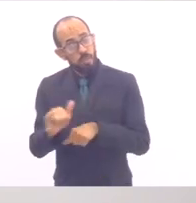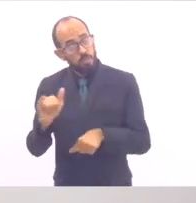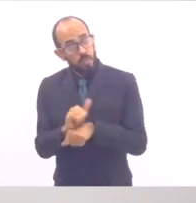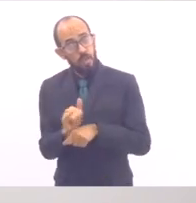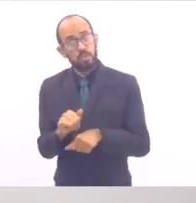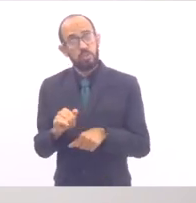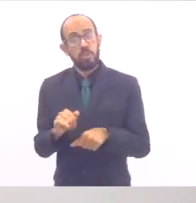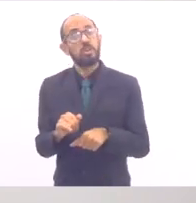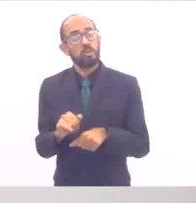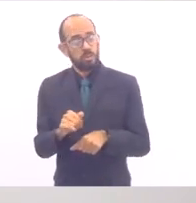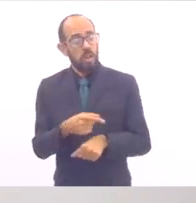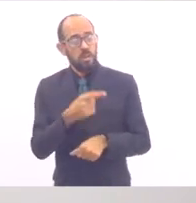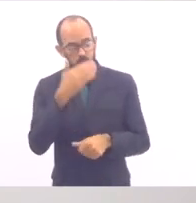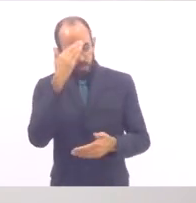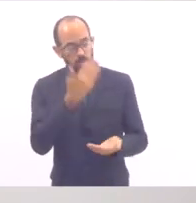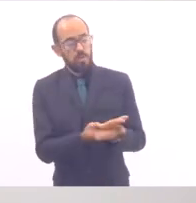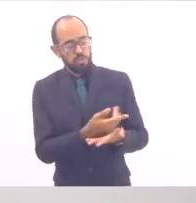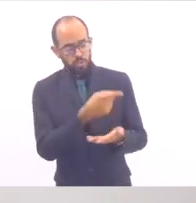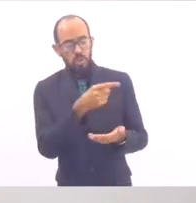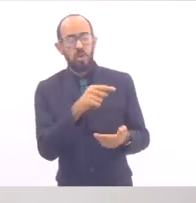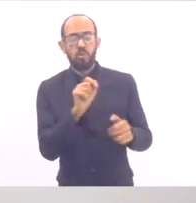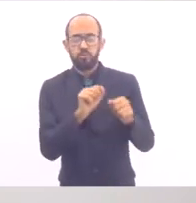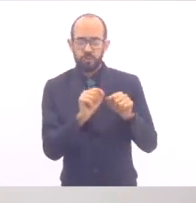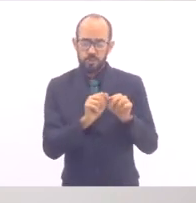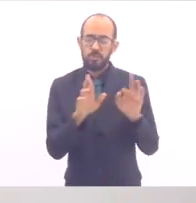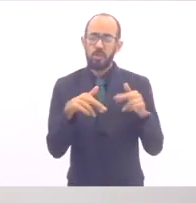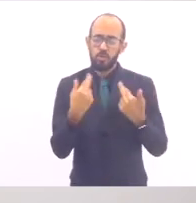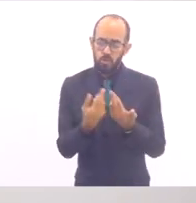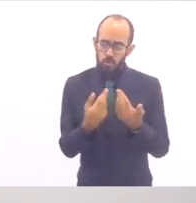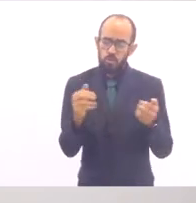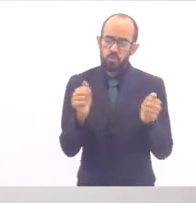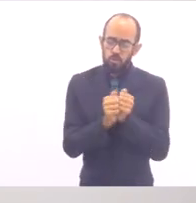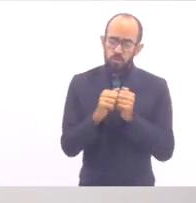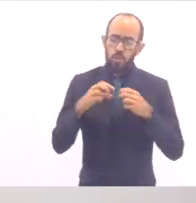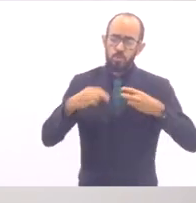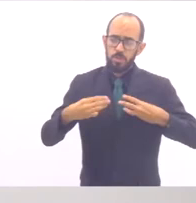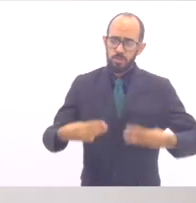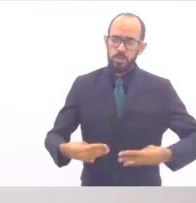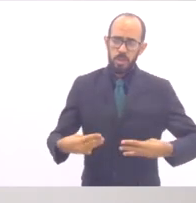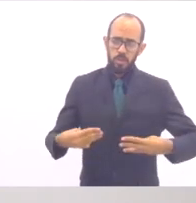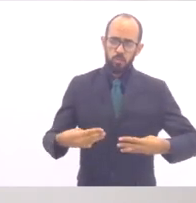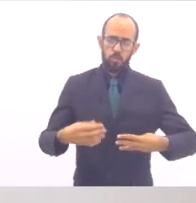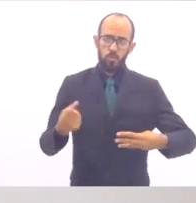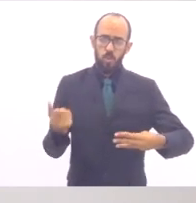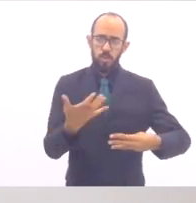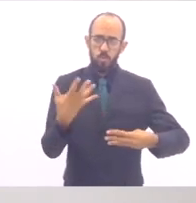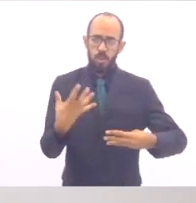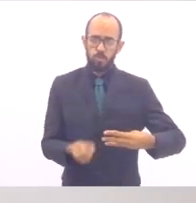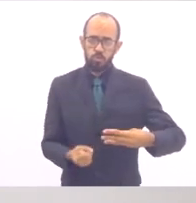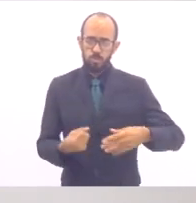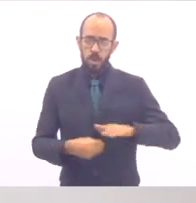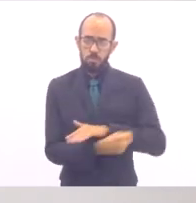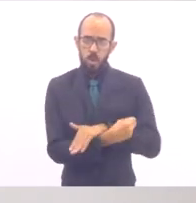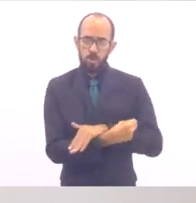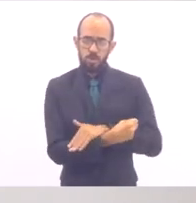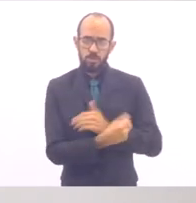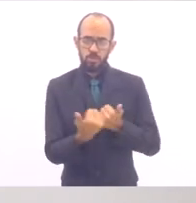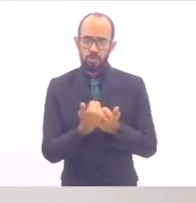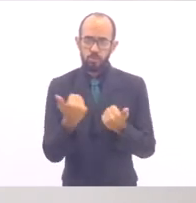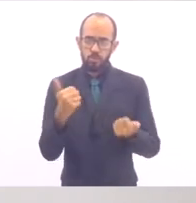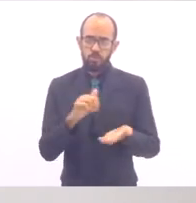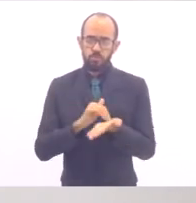pude, acredite. Fiz várias reuniões com o Ministério. Quando eu assumi a cadeira de superintendente,